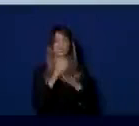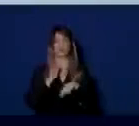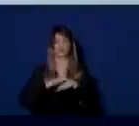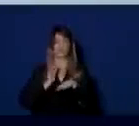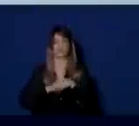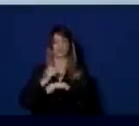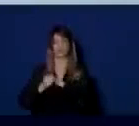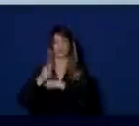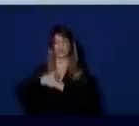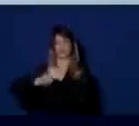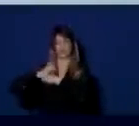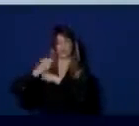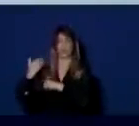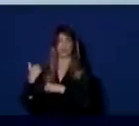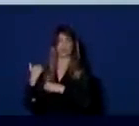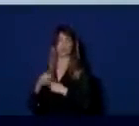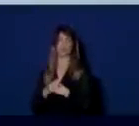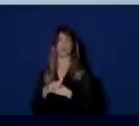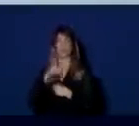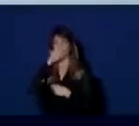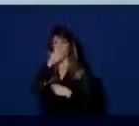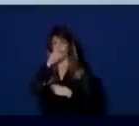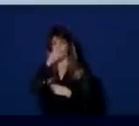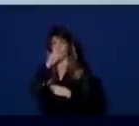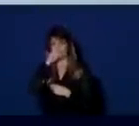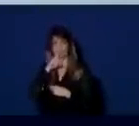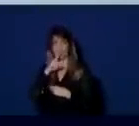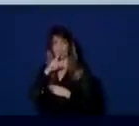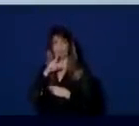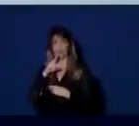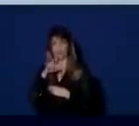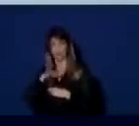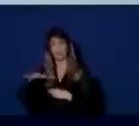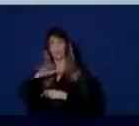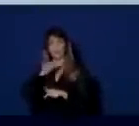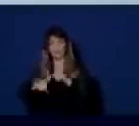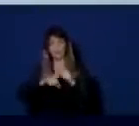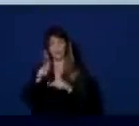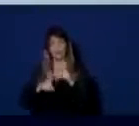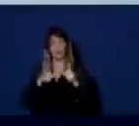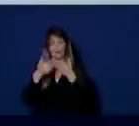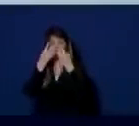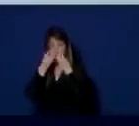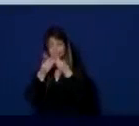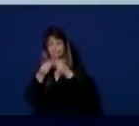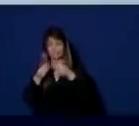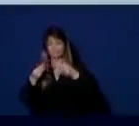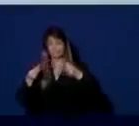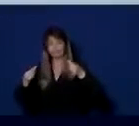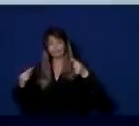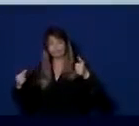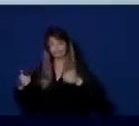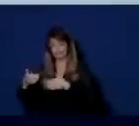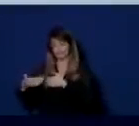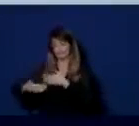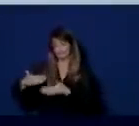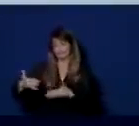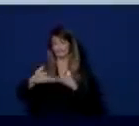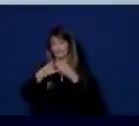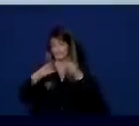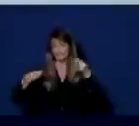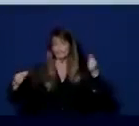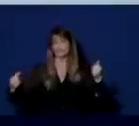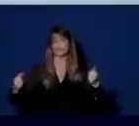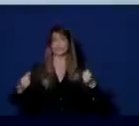eu acho que aquele risco de cauda que o mercado trabalhava, ele foi se eliminando, né? E a gente,